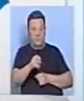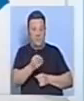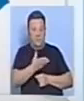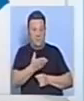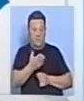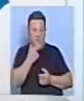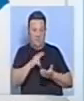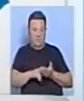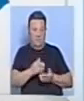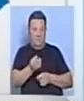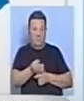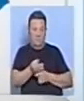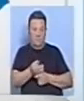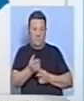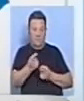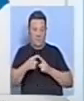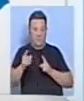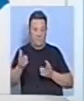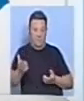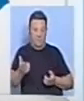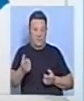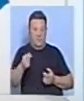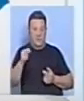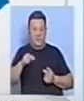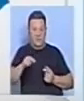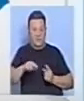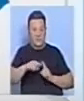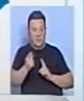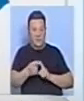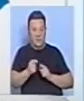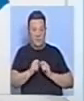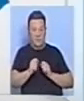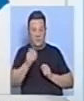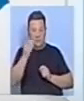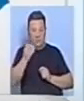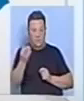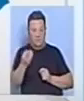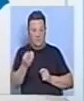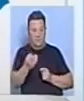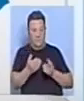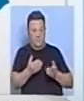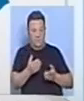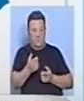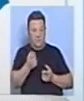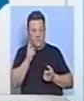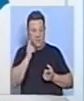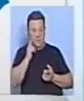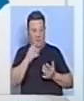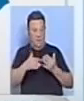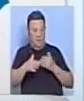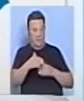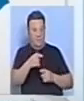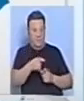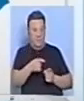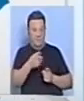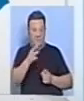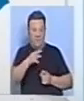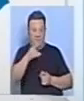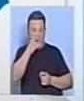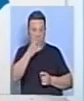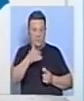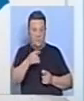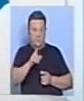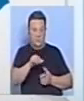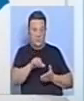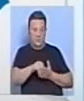que de facto é um festival diferente e que este ano, durante os dias em que esteve a animar milhares de pessoas